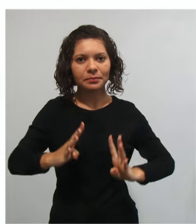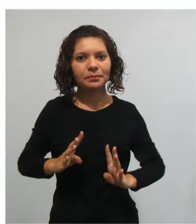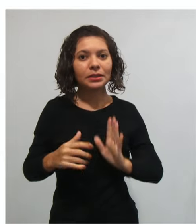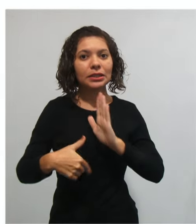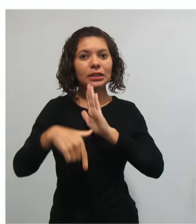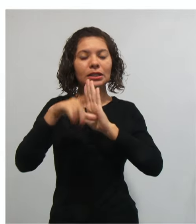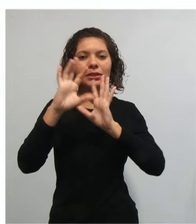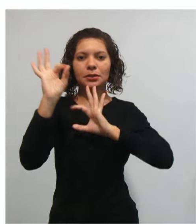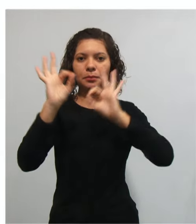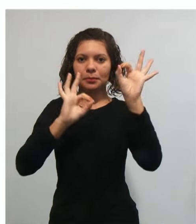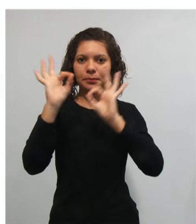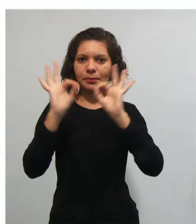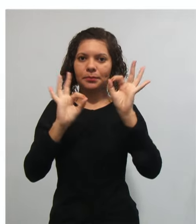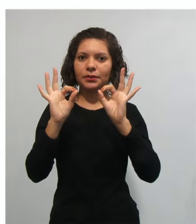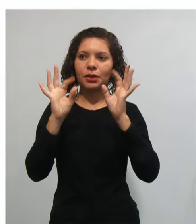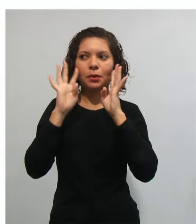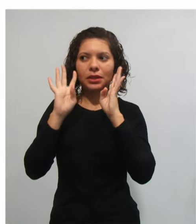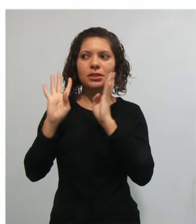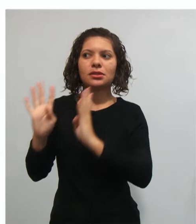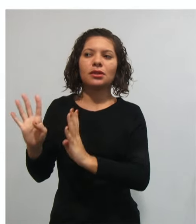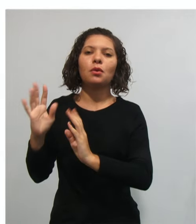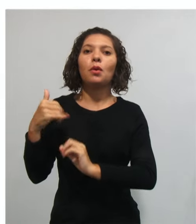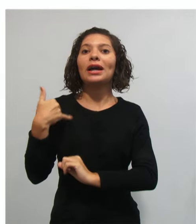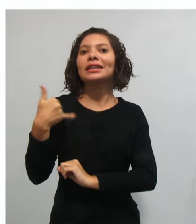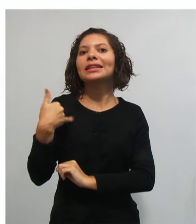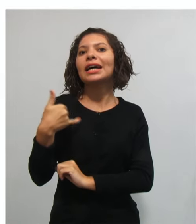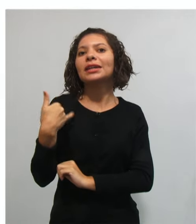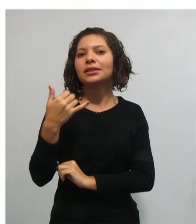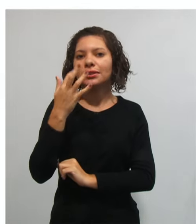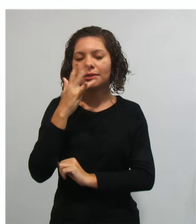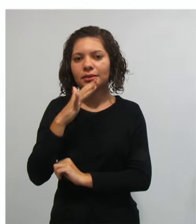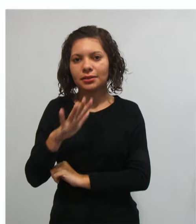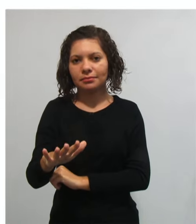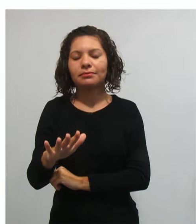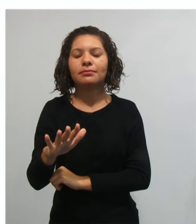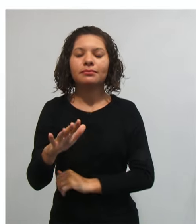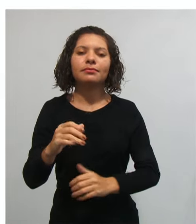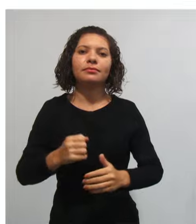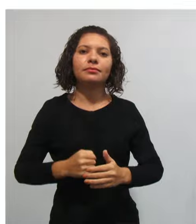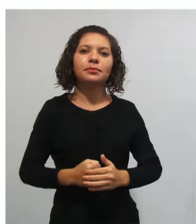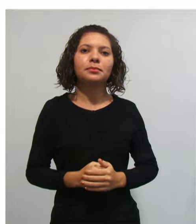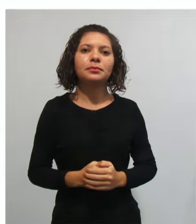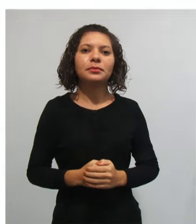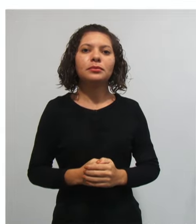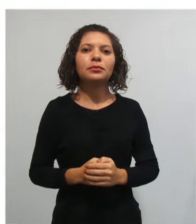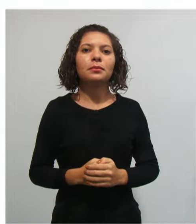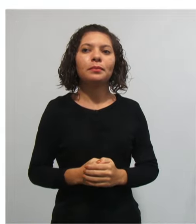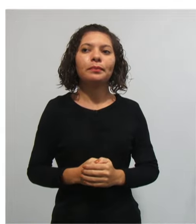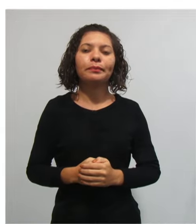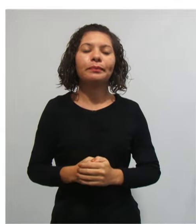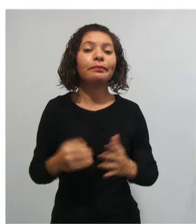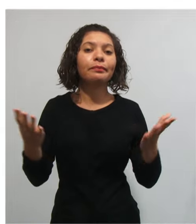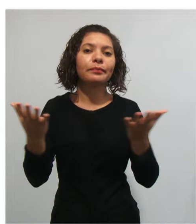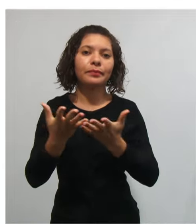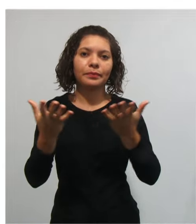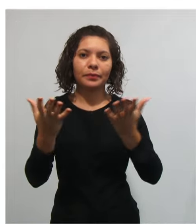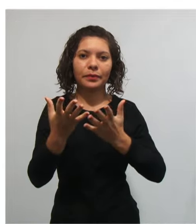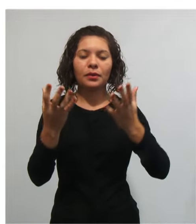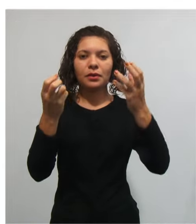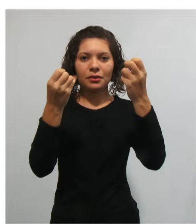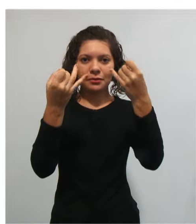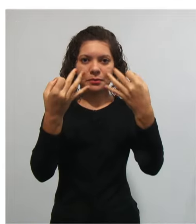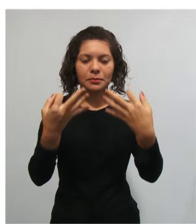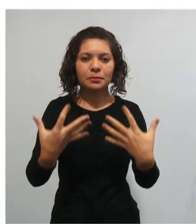na hora que você for planejar Considere a faixa etária das crianças que você está planejando e aqui